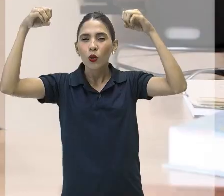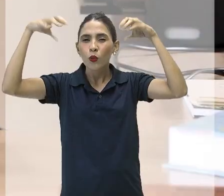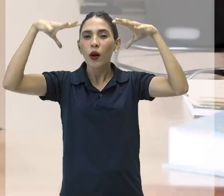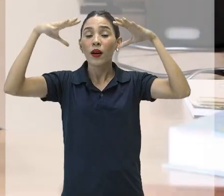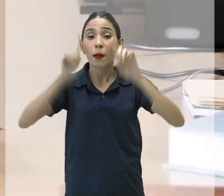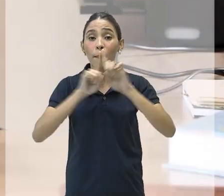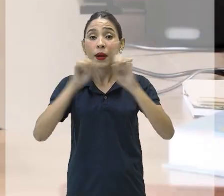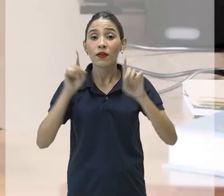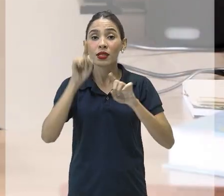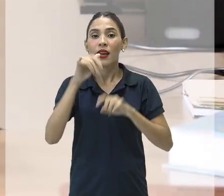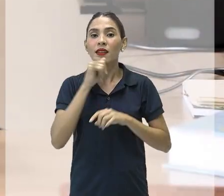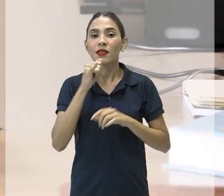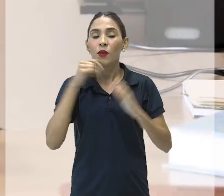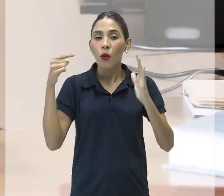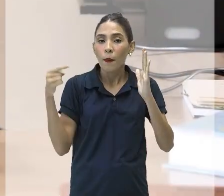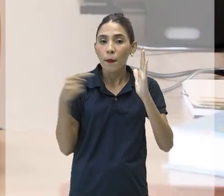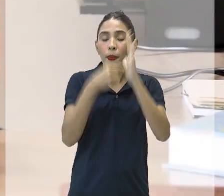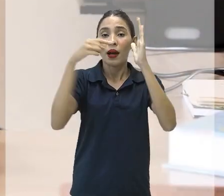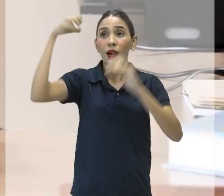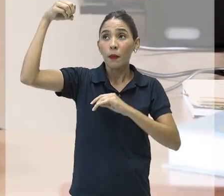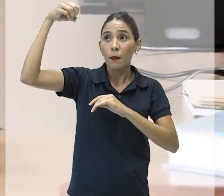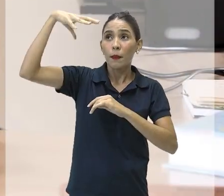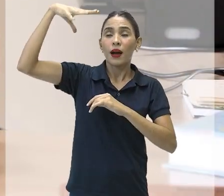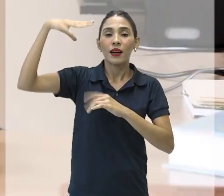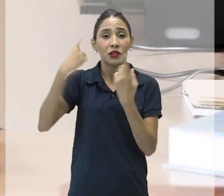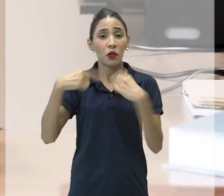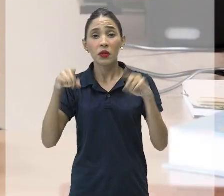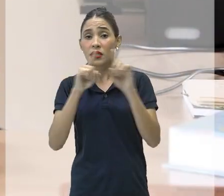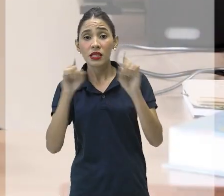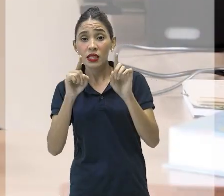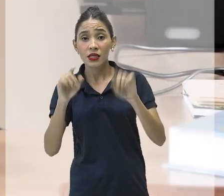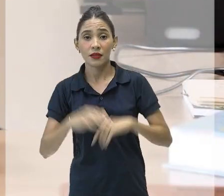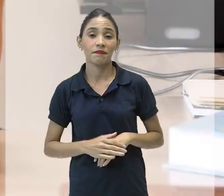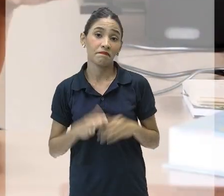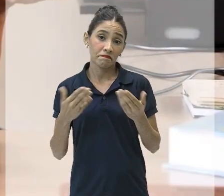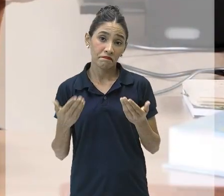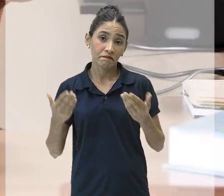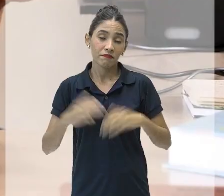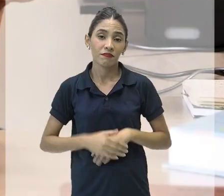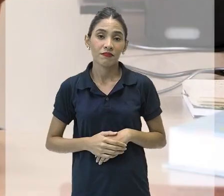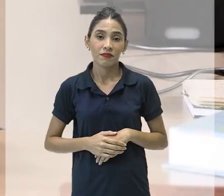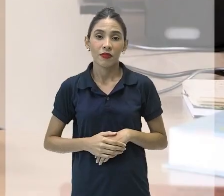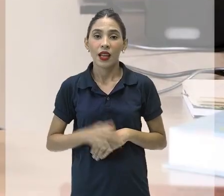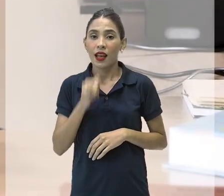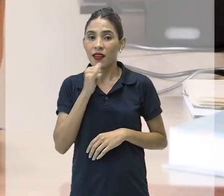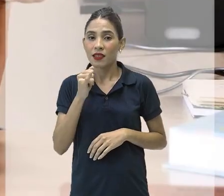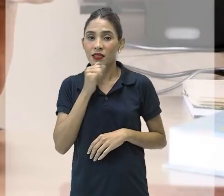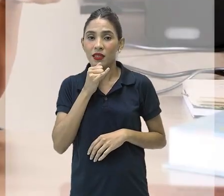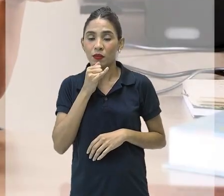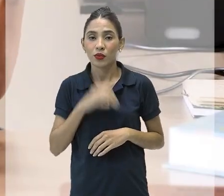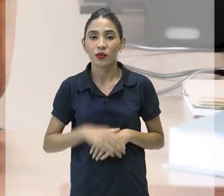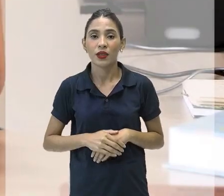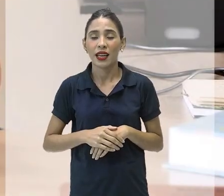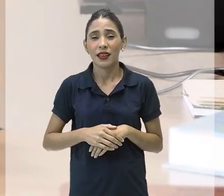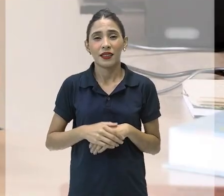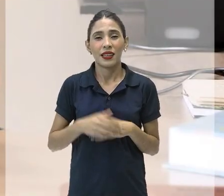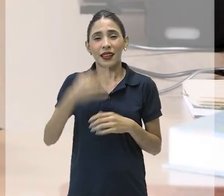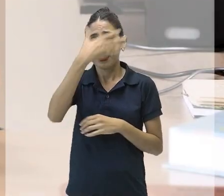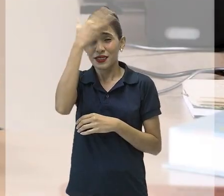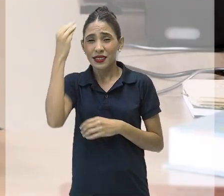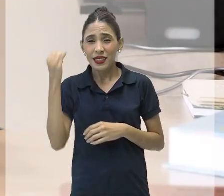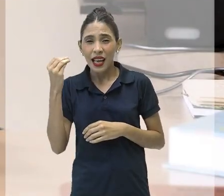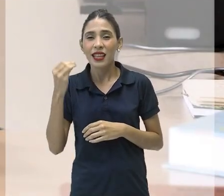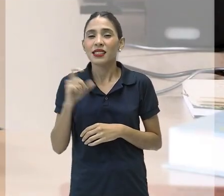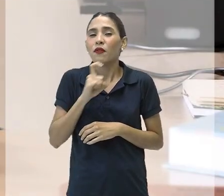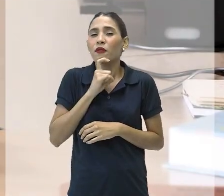e liga a luz sem nenhuma necessidade. Não tem lá mais na sala de aula, não desliga o ar-condicionado fica